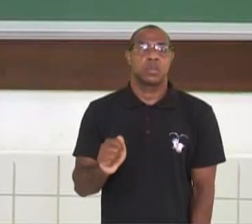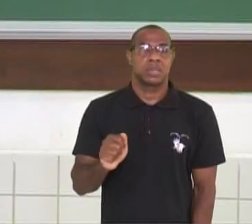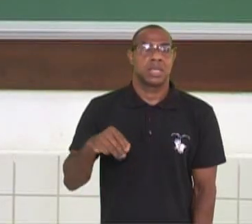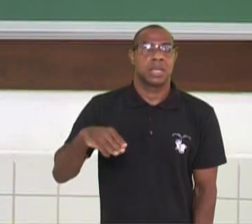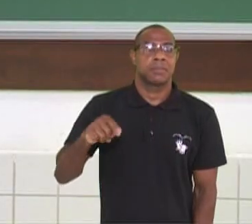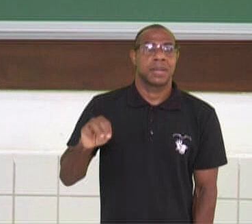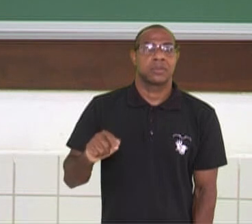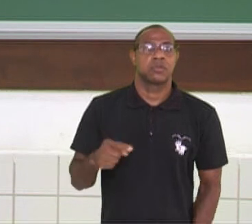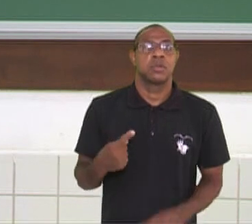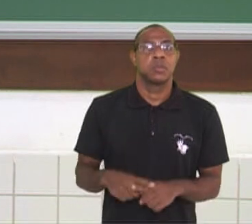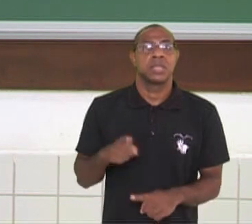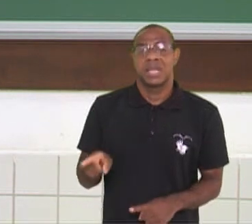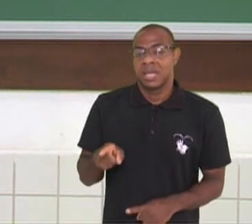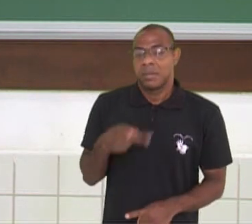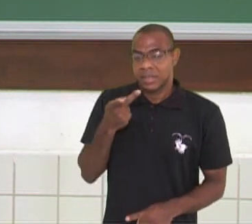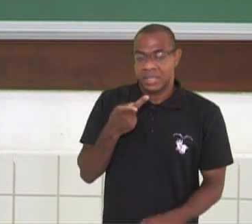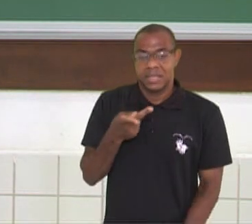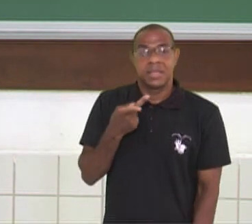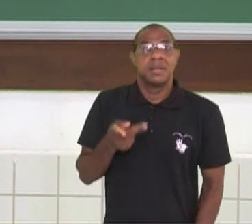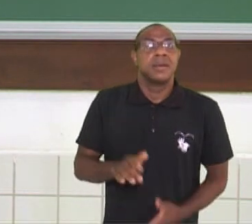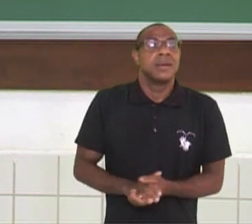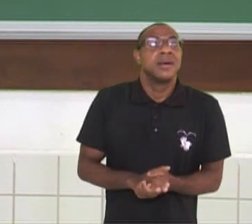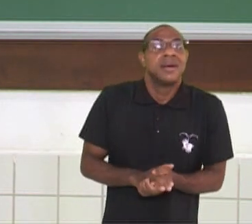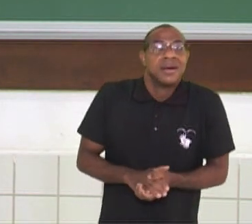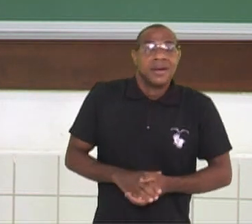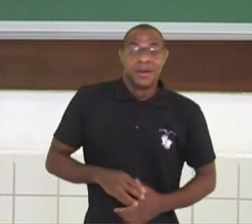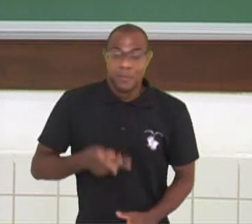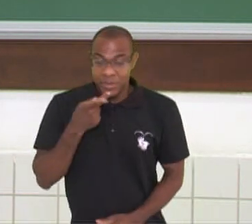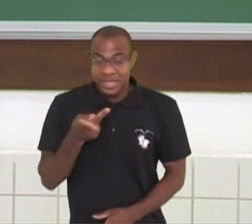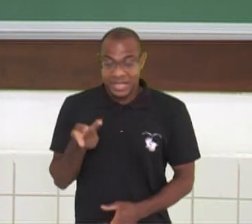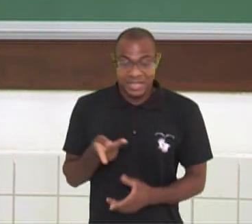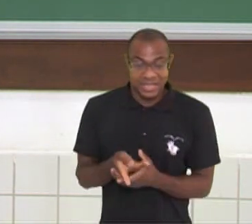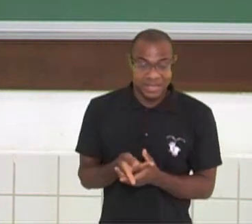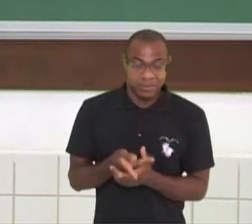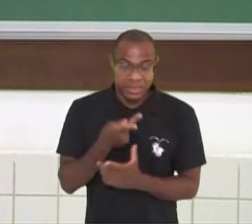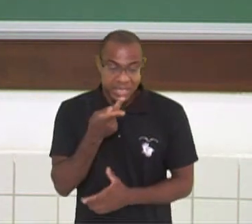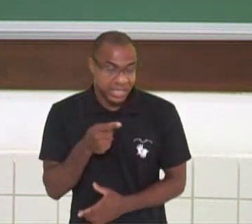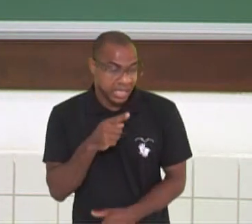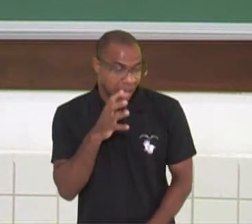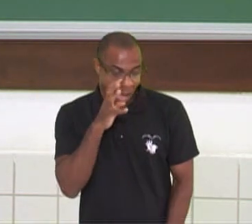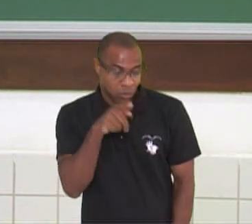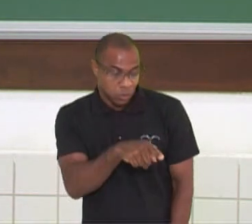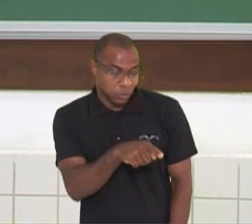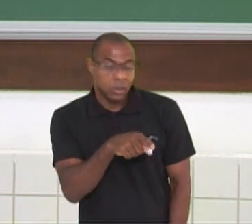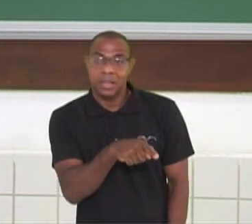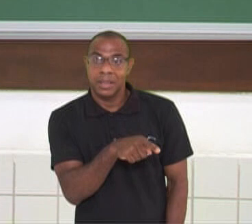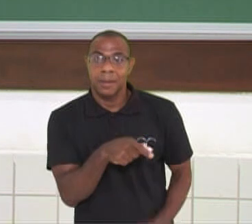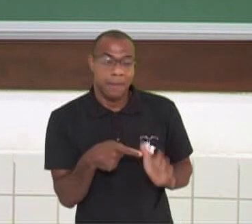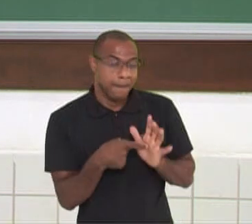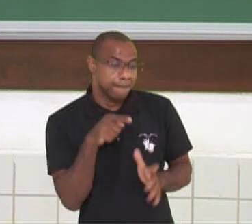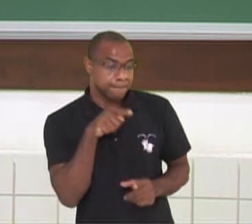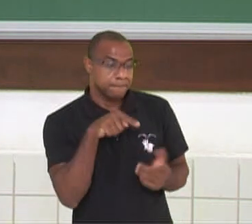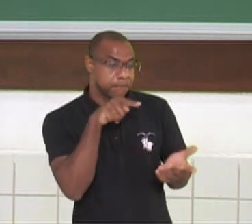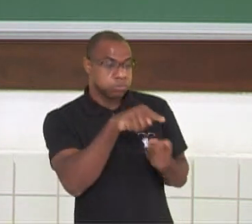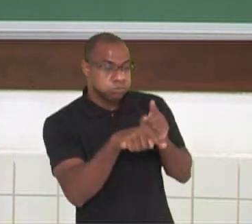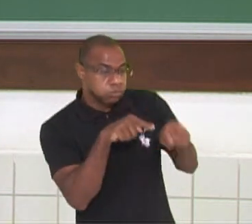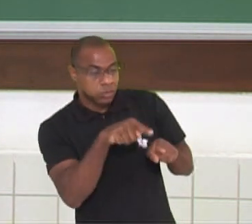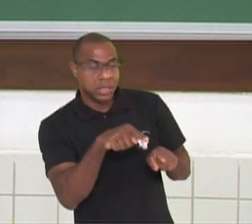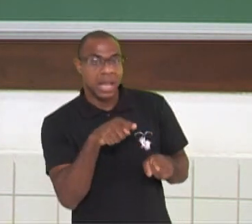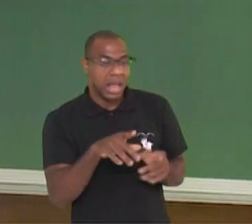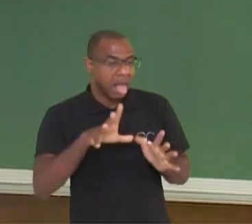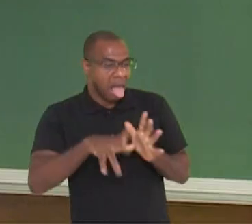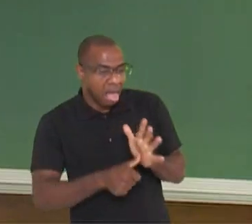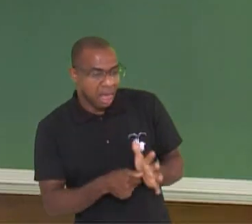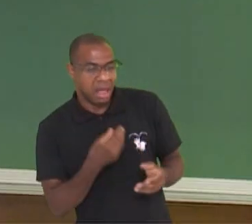ele denunciou corrupção dentro do próprio quartel dele no Piauí. Foi punido também por denunciar atos de corrupção.